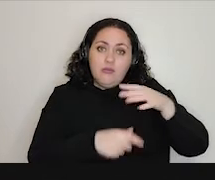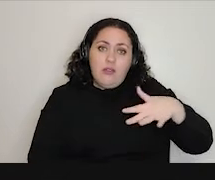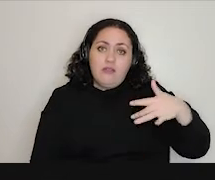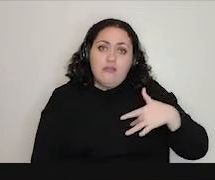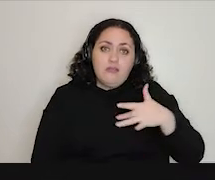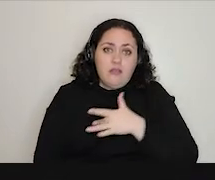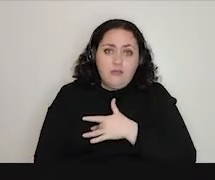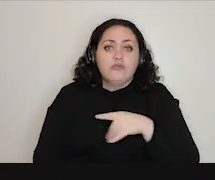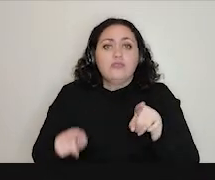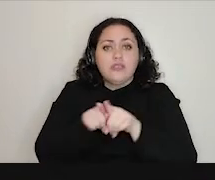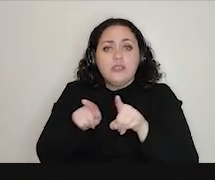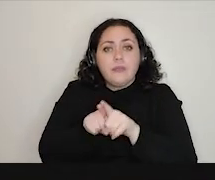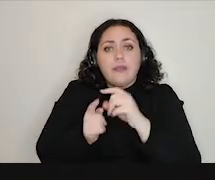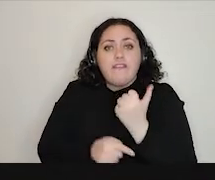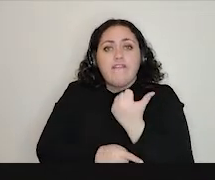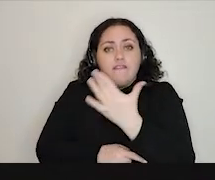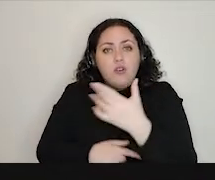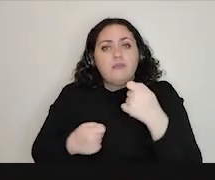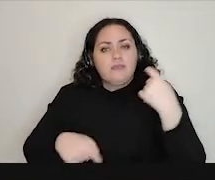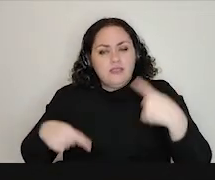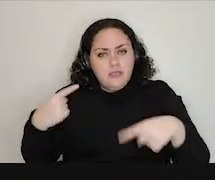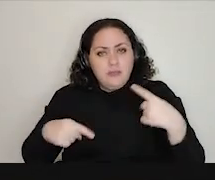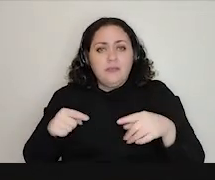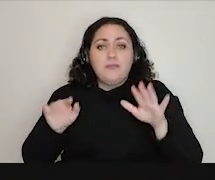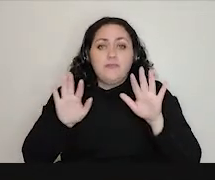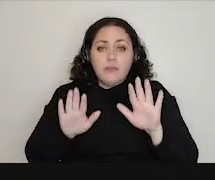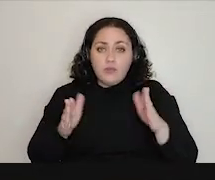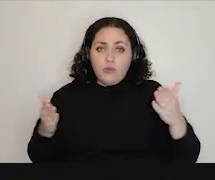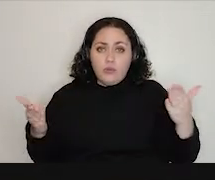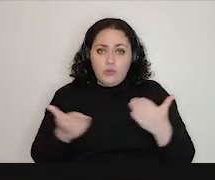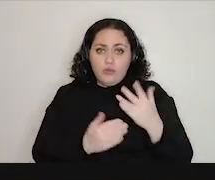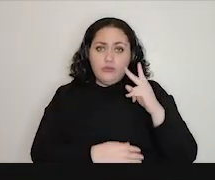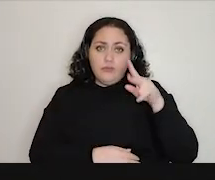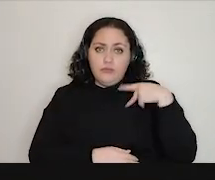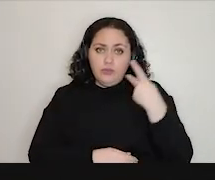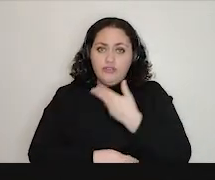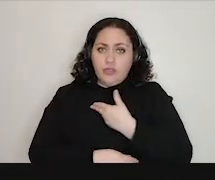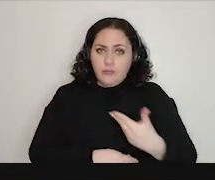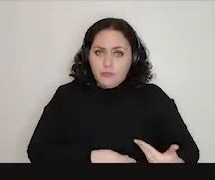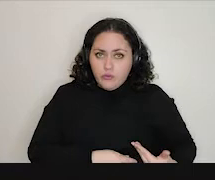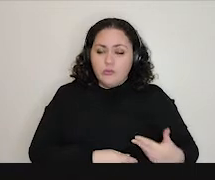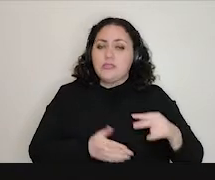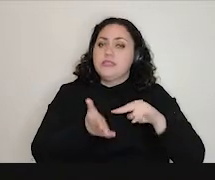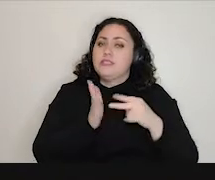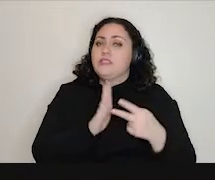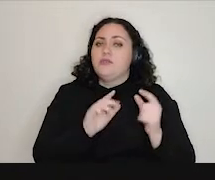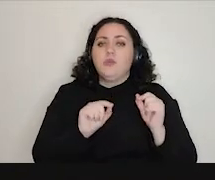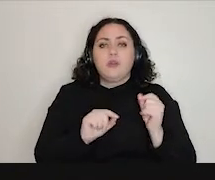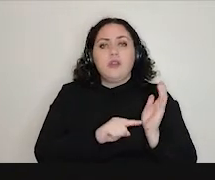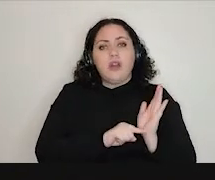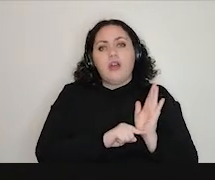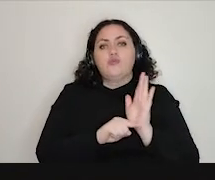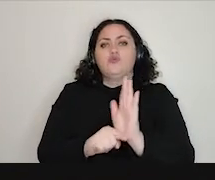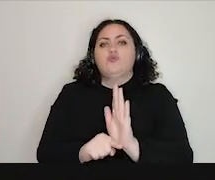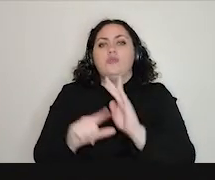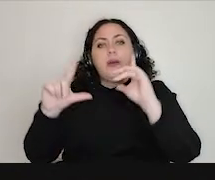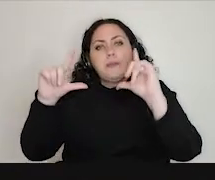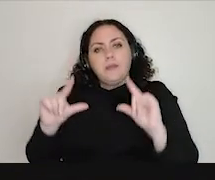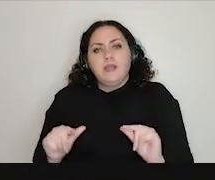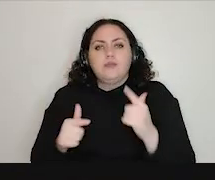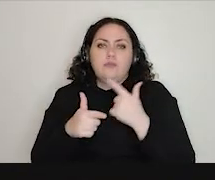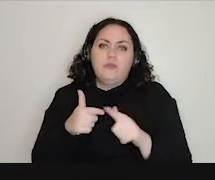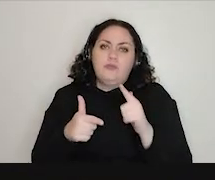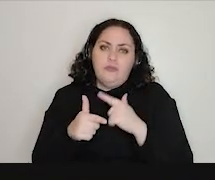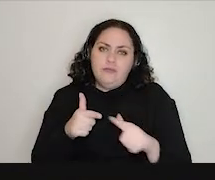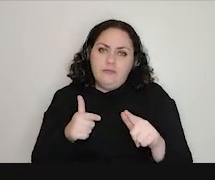Mas, nesse momento, as políticas públicas, elas serviriam para tentar amenizar, e também como